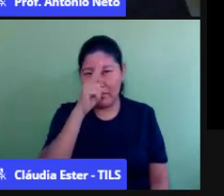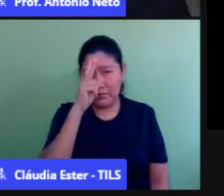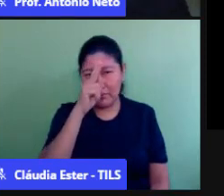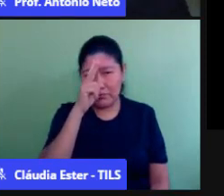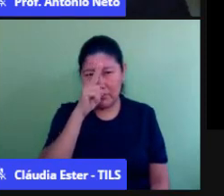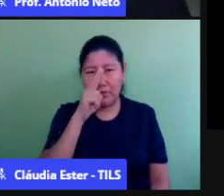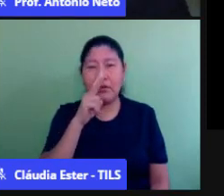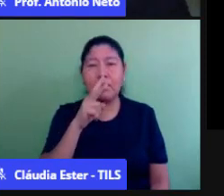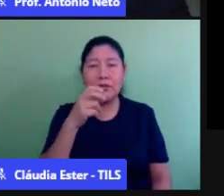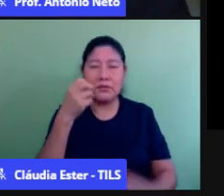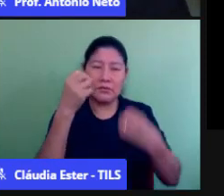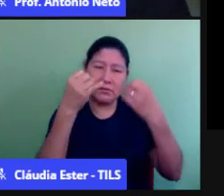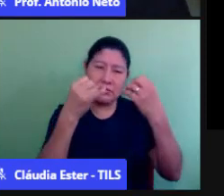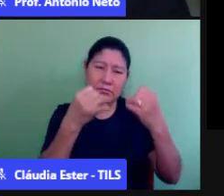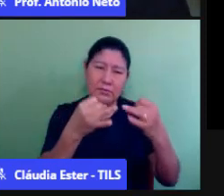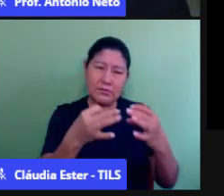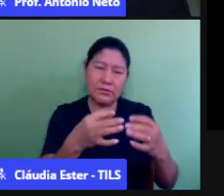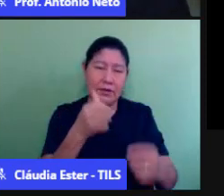Madalena, do Instituto